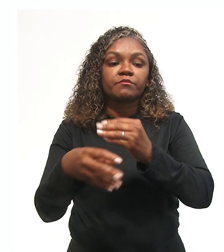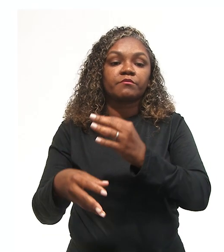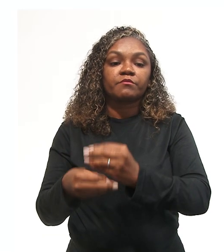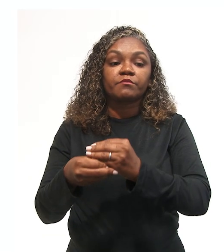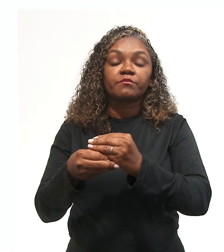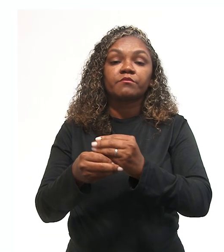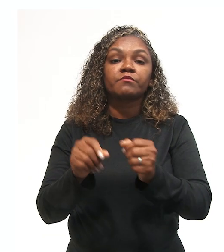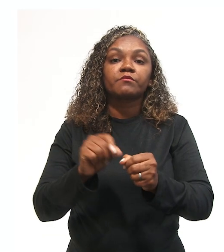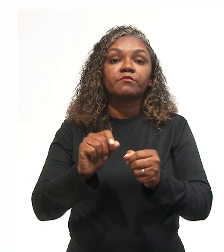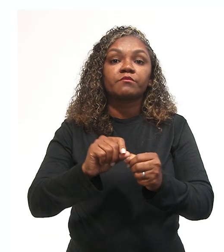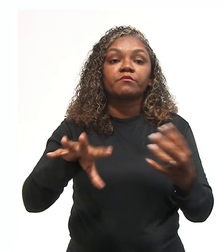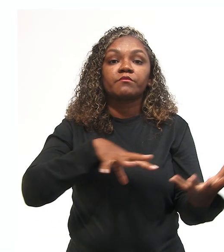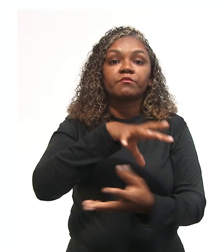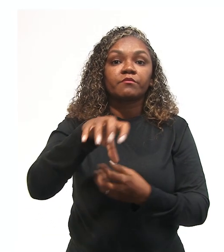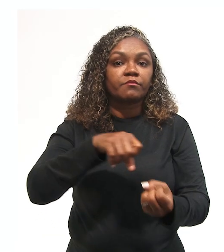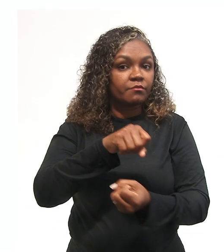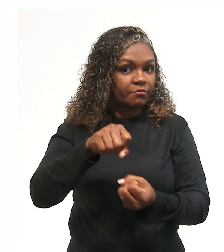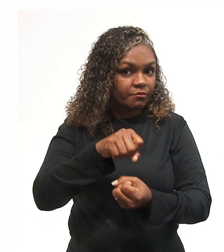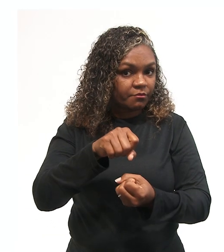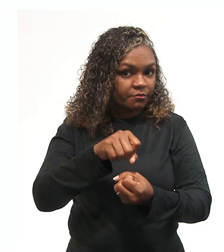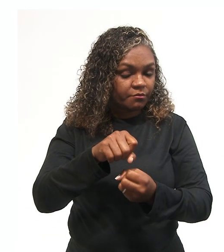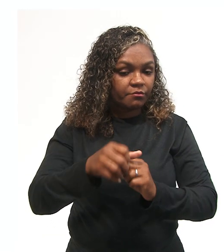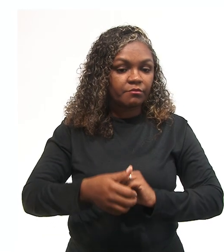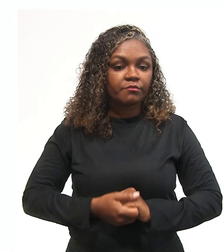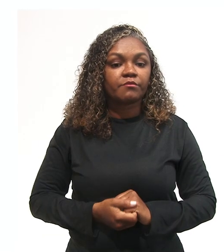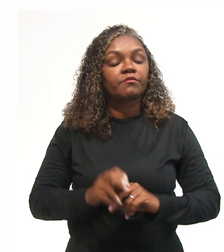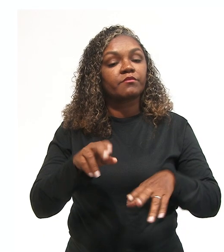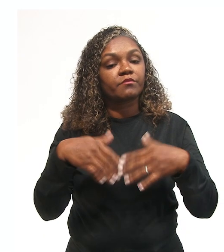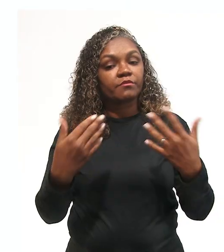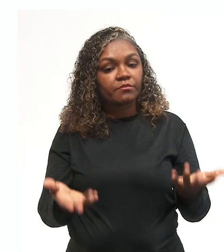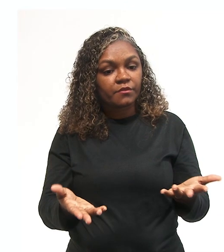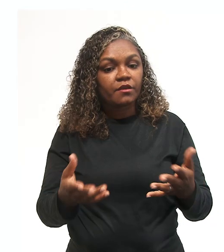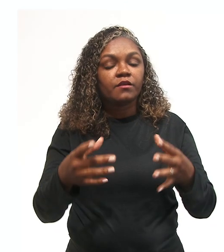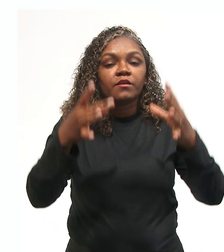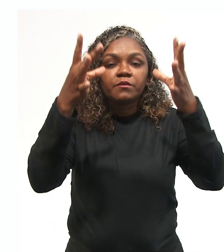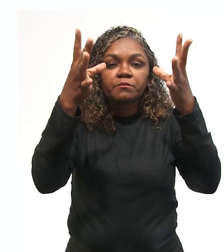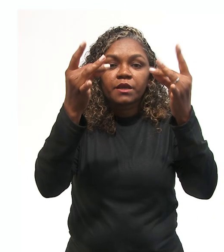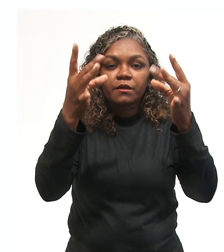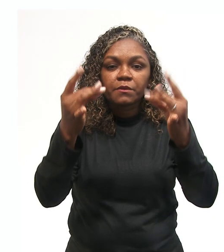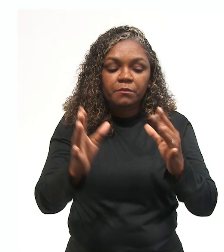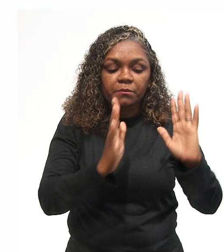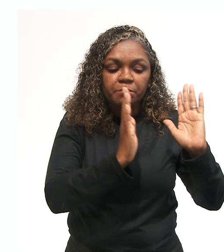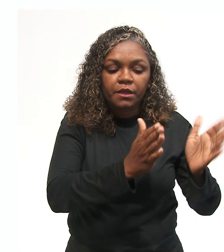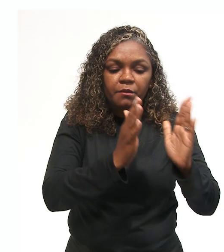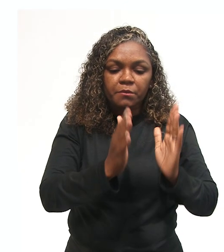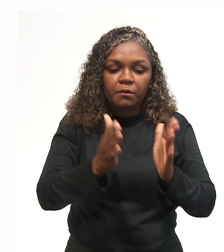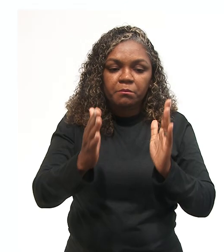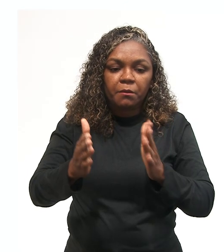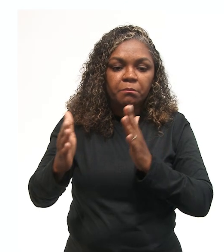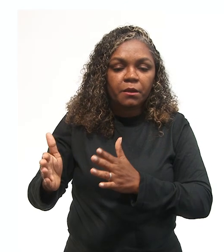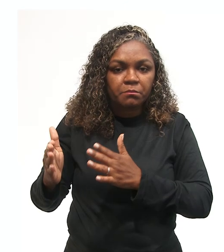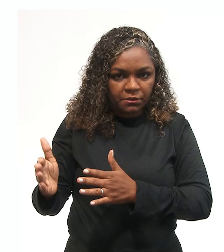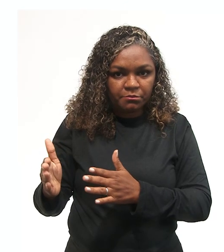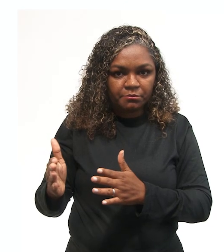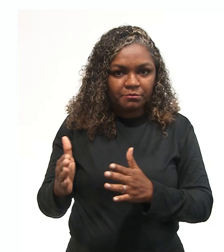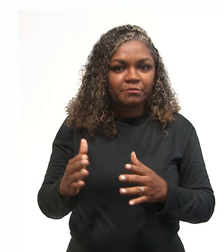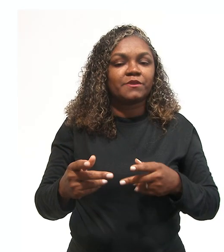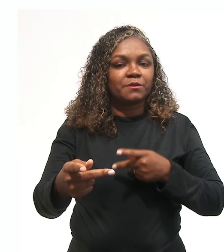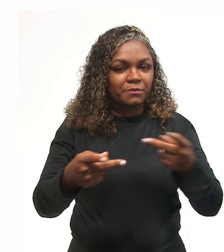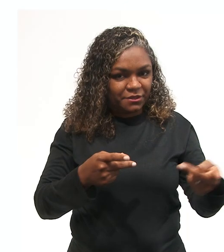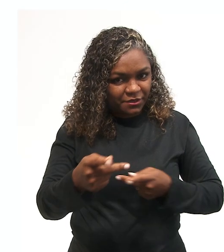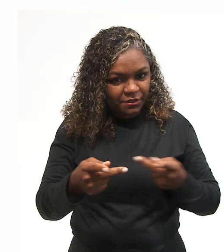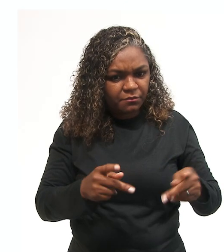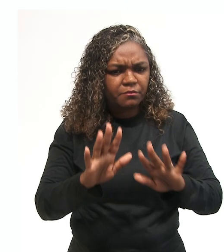de sustentabilidade. Como eu já disse, então nós vamos detalhar passo a passo a elaboração de um projeto.